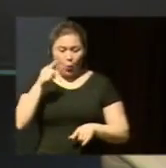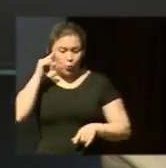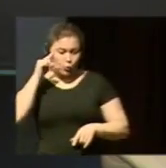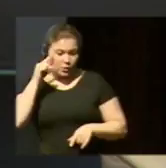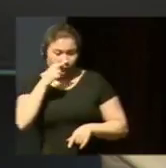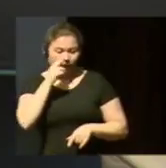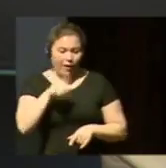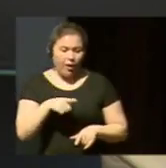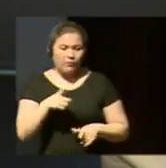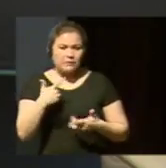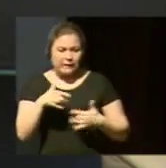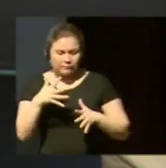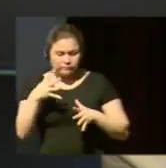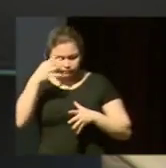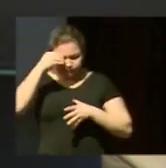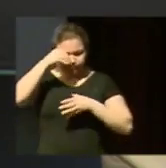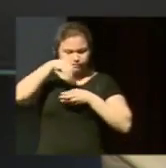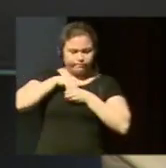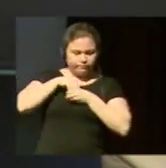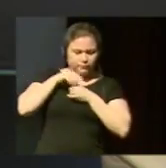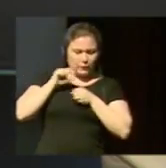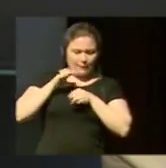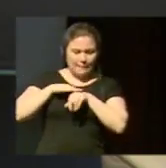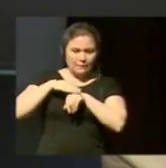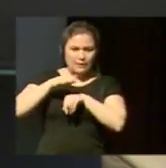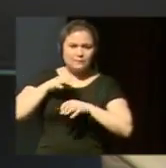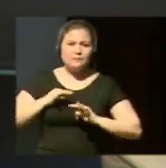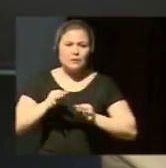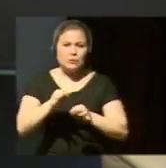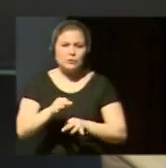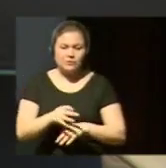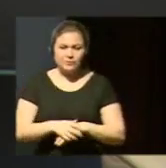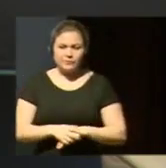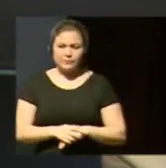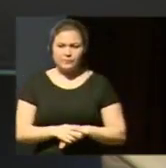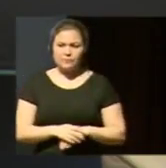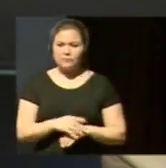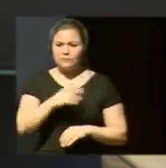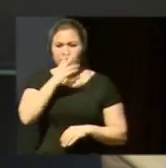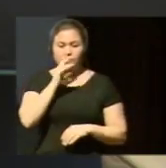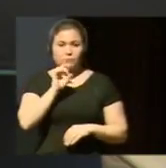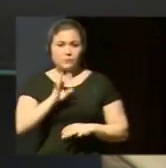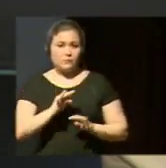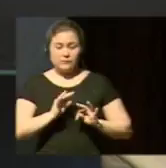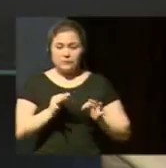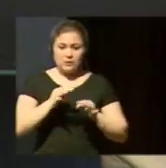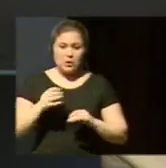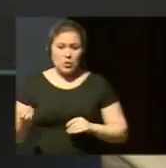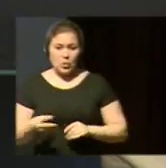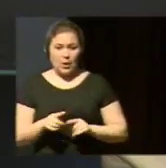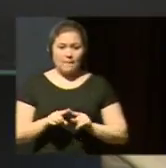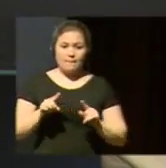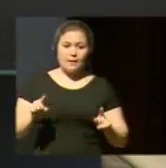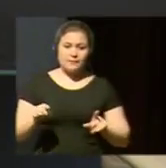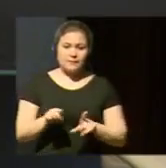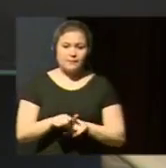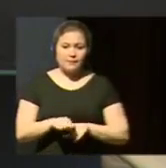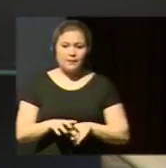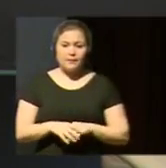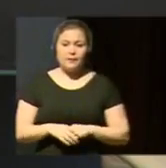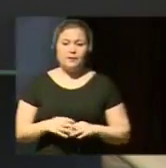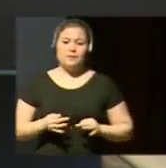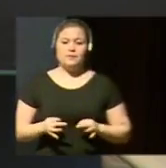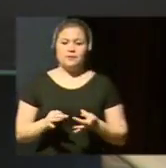é impregnado cada vez mais de tecnologia e mídia. E não são só tecnologias novas, mas